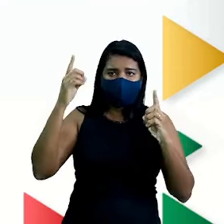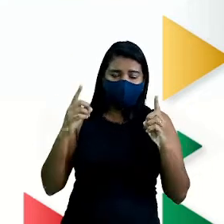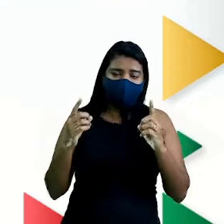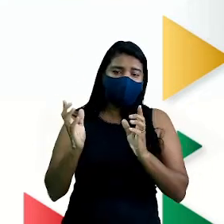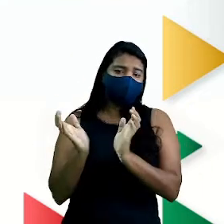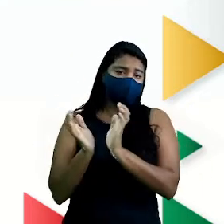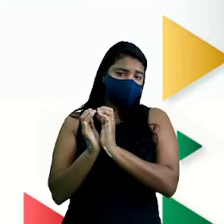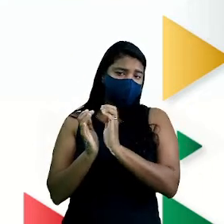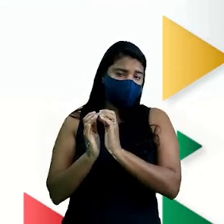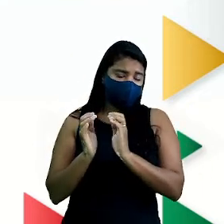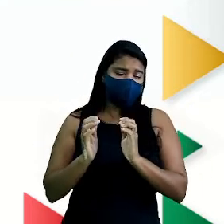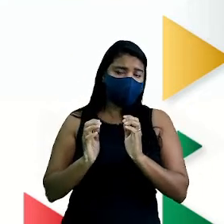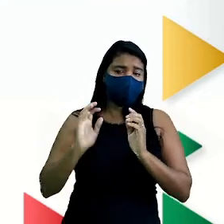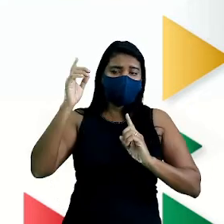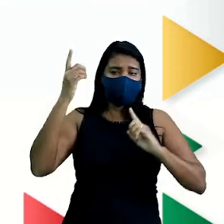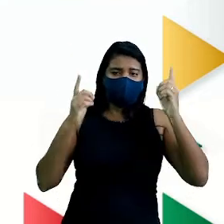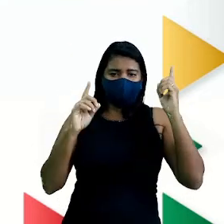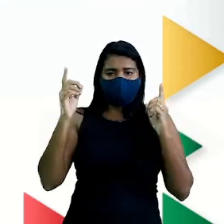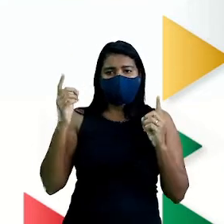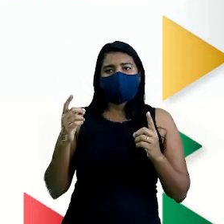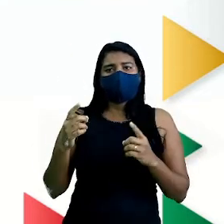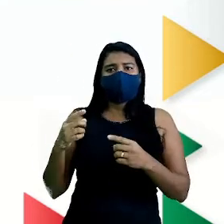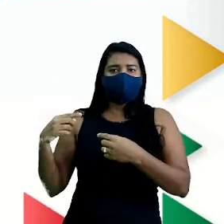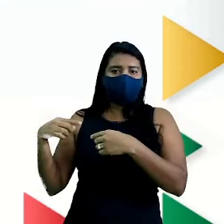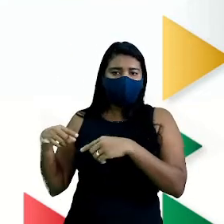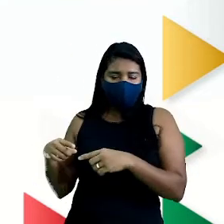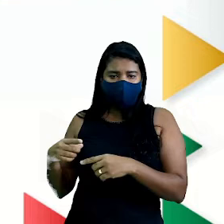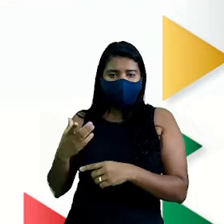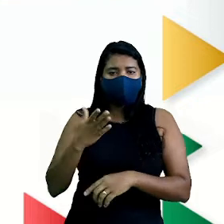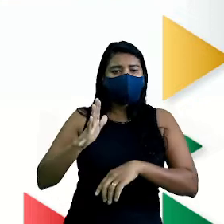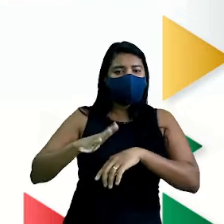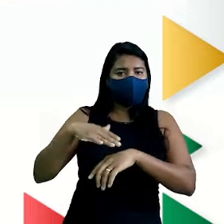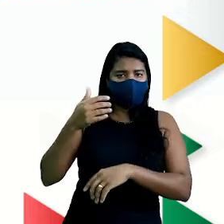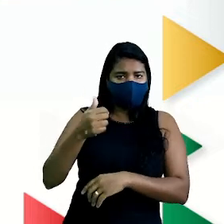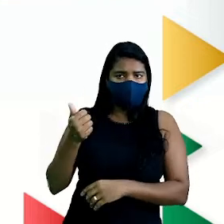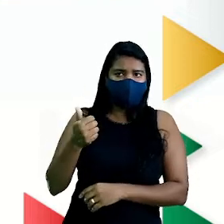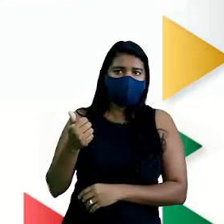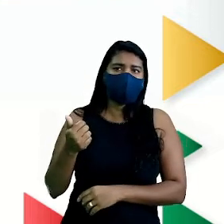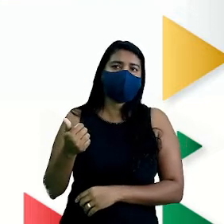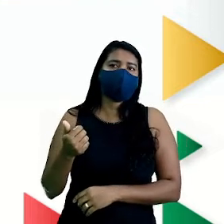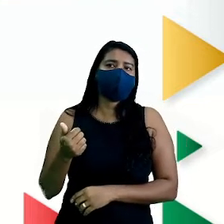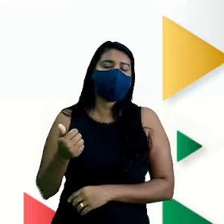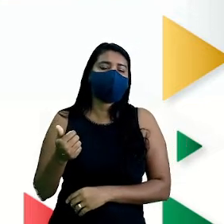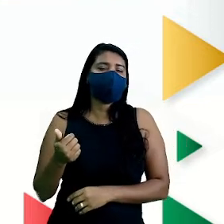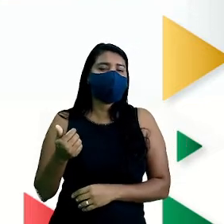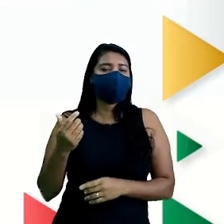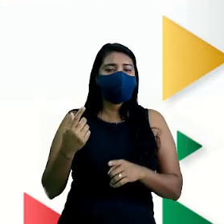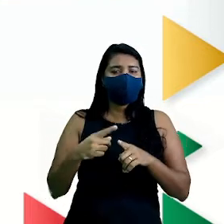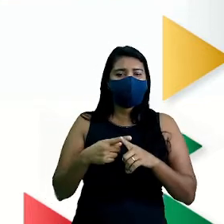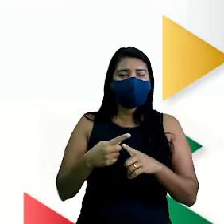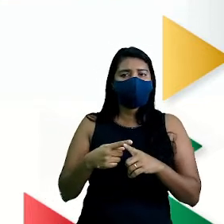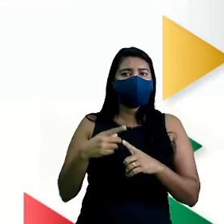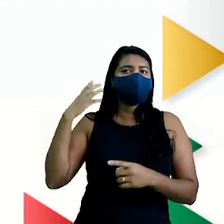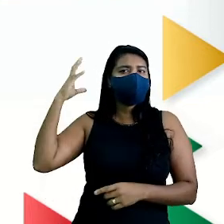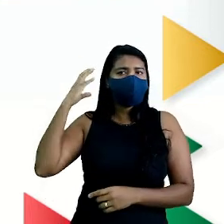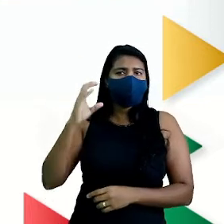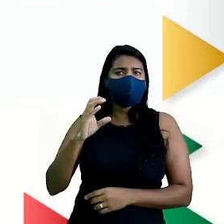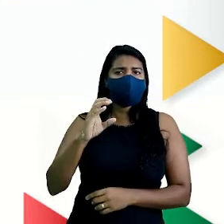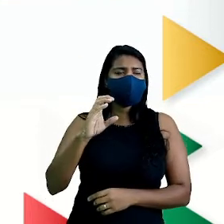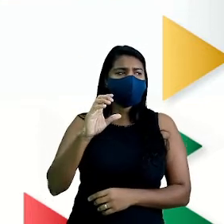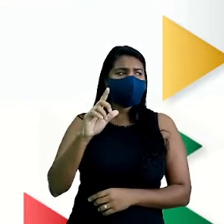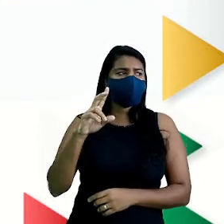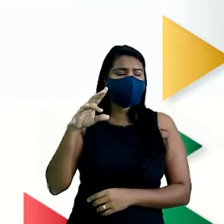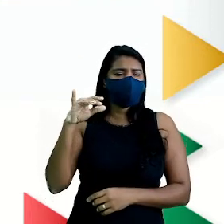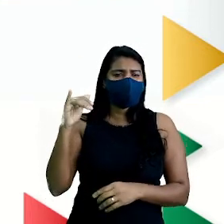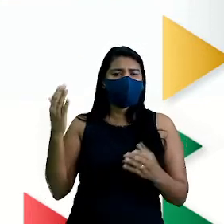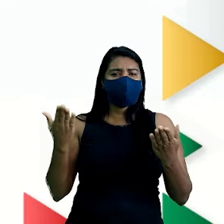as músicas do frevo. Então, como era grande concorrente, eles também queriam audiência, já que a Rádio Clube já tinha um programa de frevo, então eles também começaram a dar,